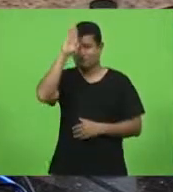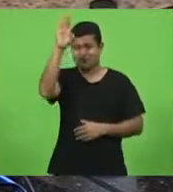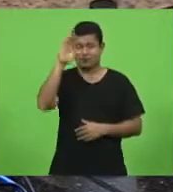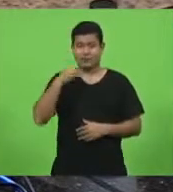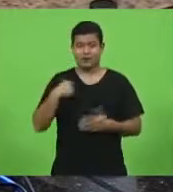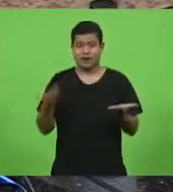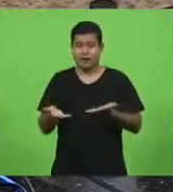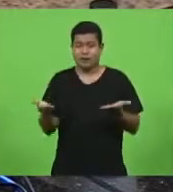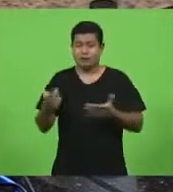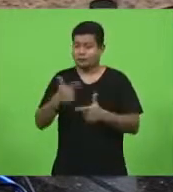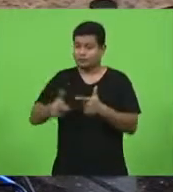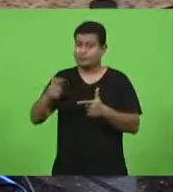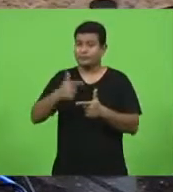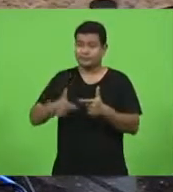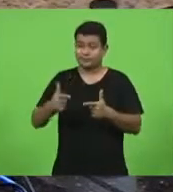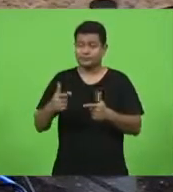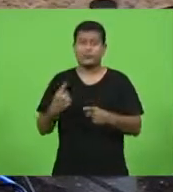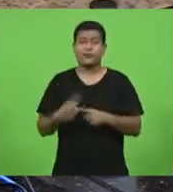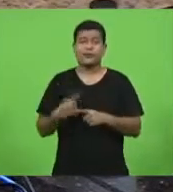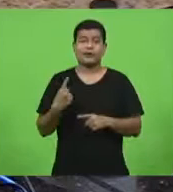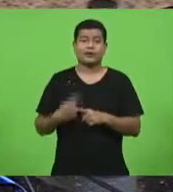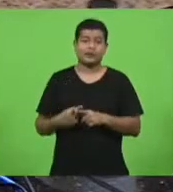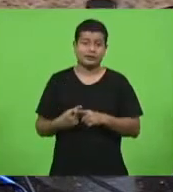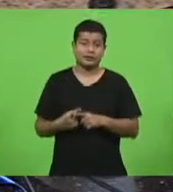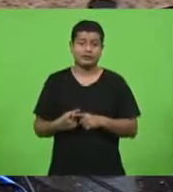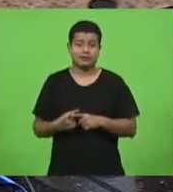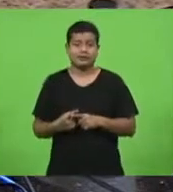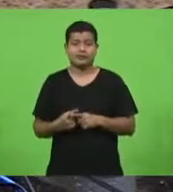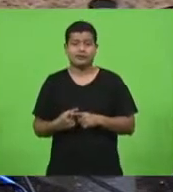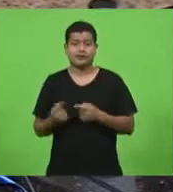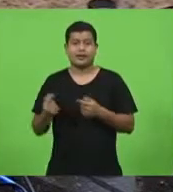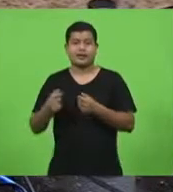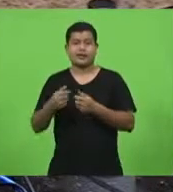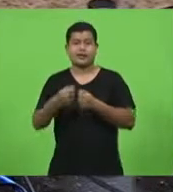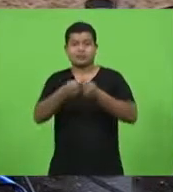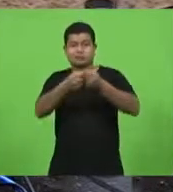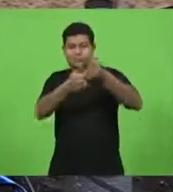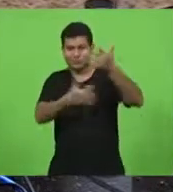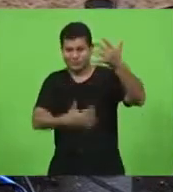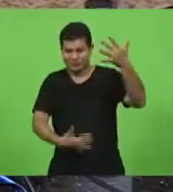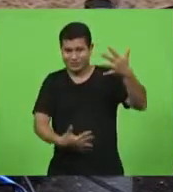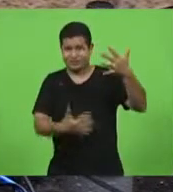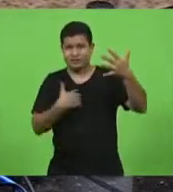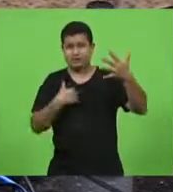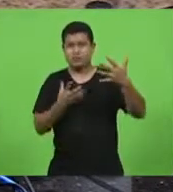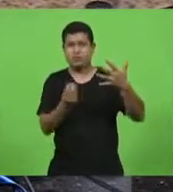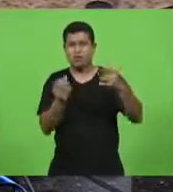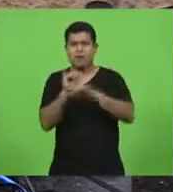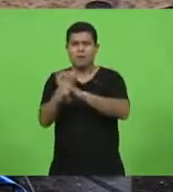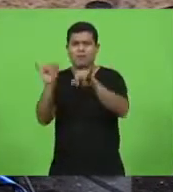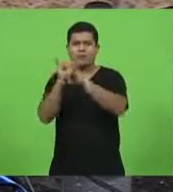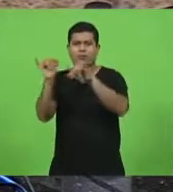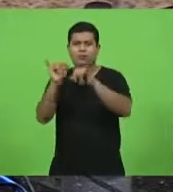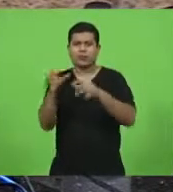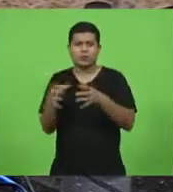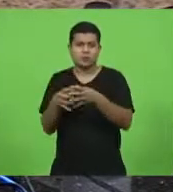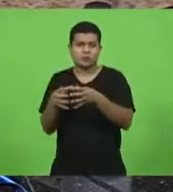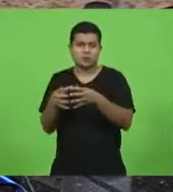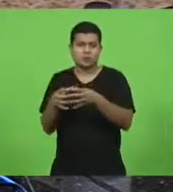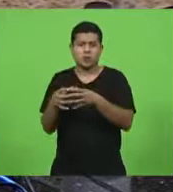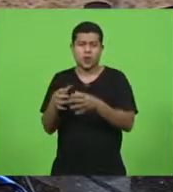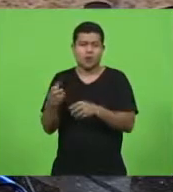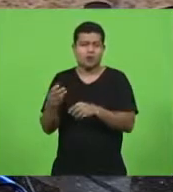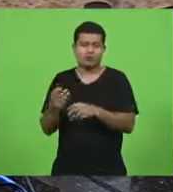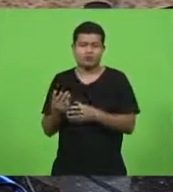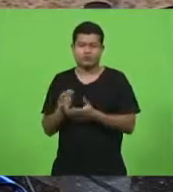esse gerado a partir de uma lista que foi amplamente divulgada em grupos, enfim, e chegou à mão de